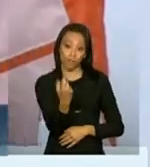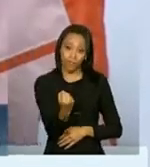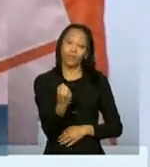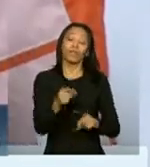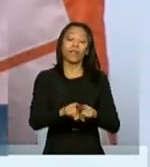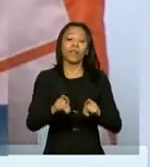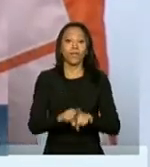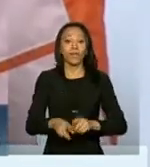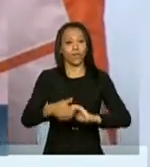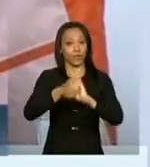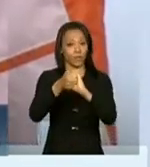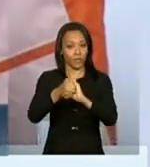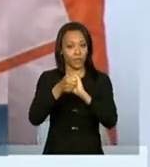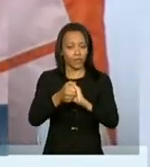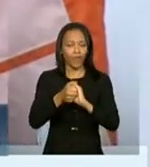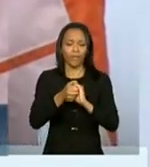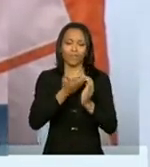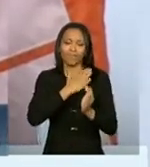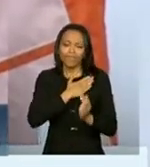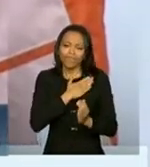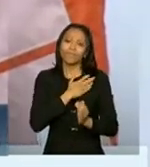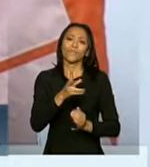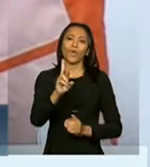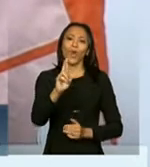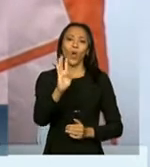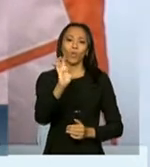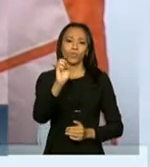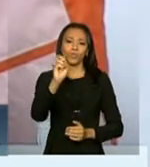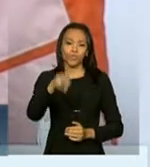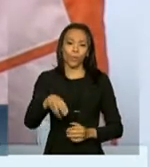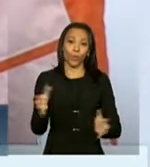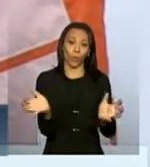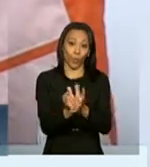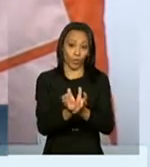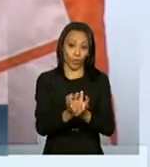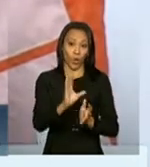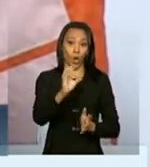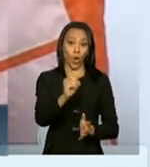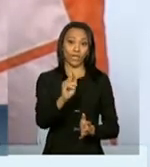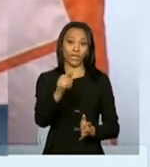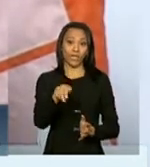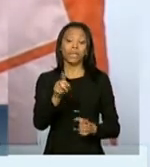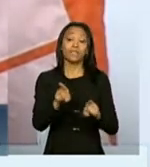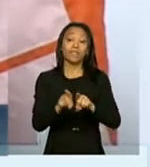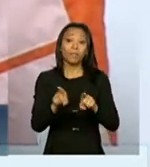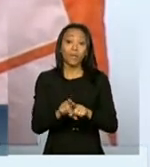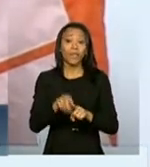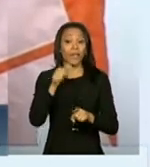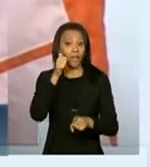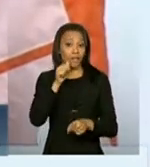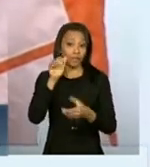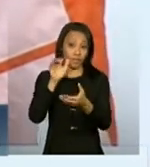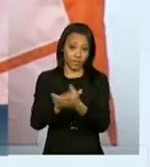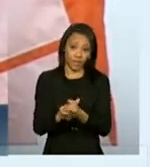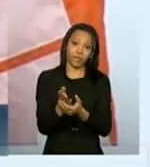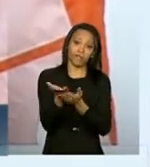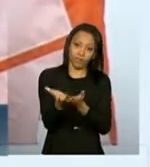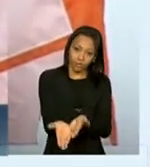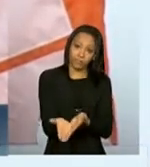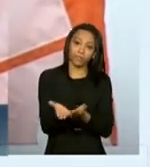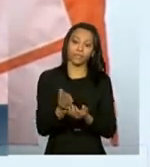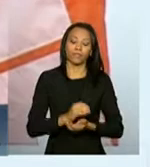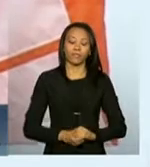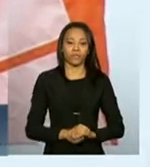Cumprimentar o nosso querido Robson Andrade, presidente do Grupo Ortengue, e a senhora Cristiana Parisi de